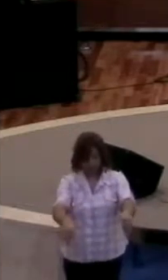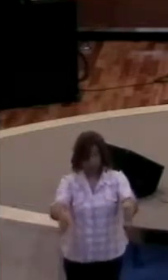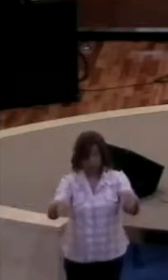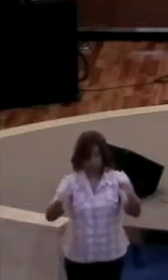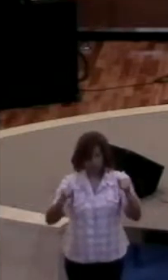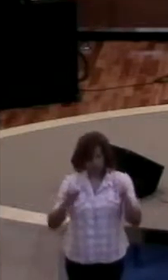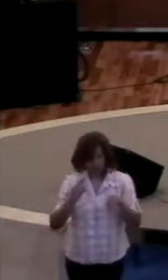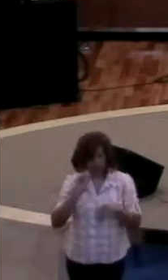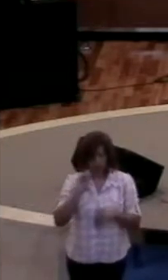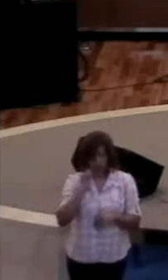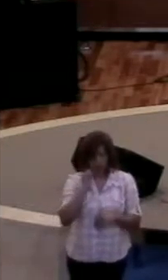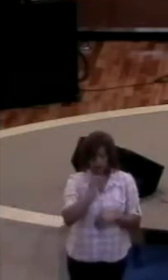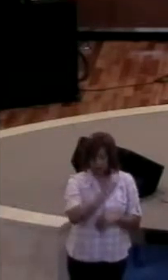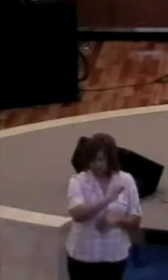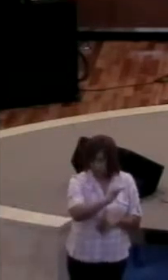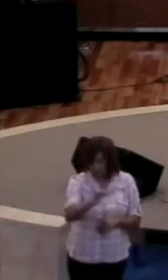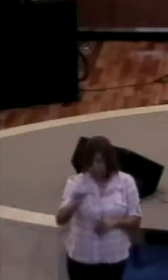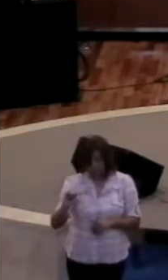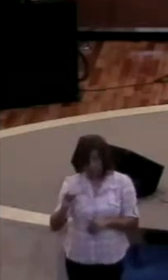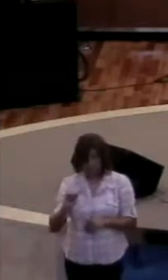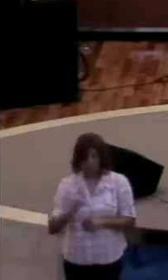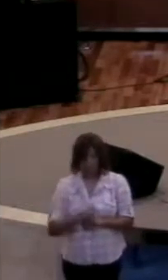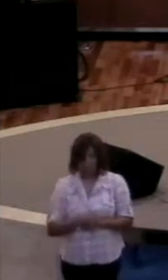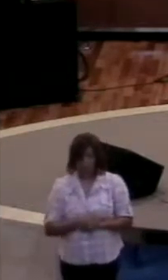E Ele está dizendo para mim e para você: